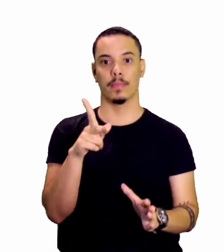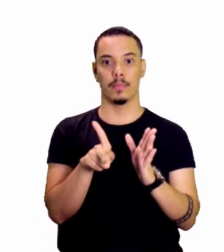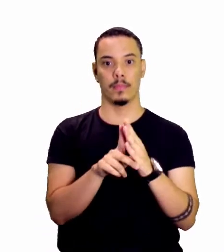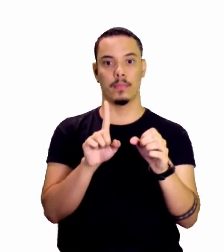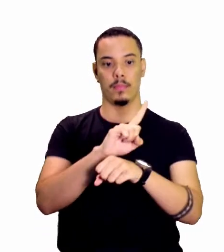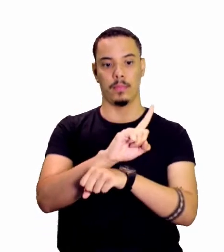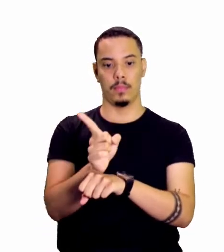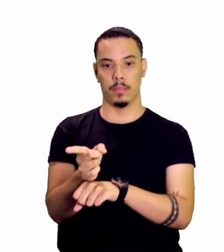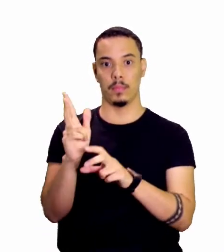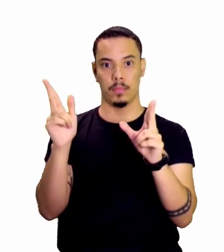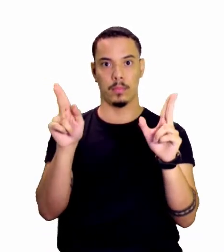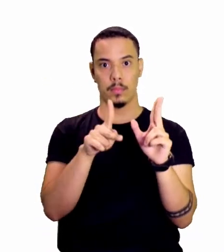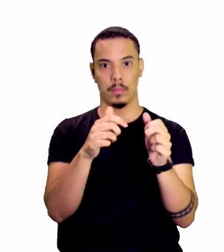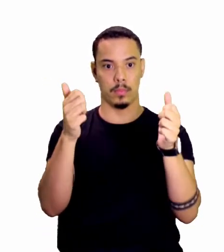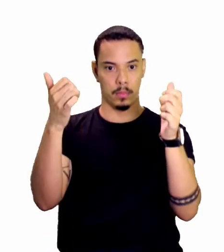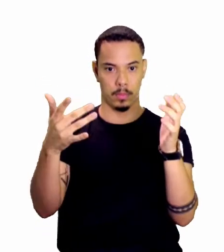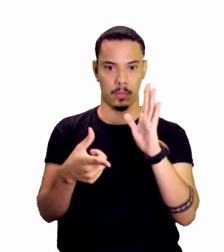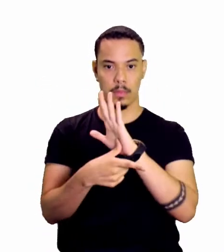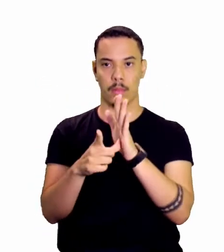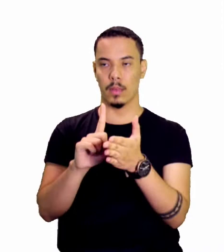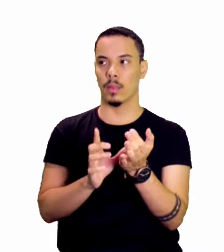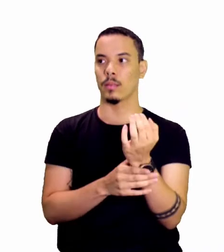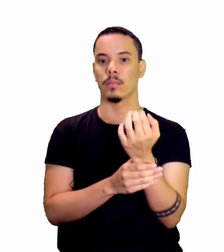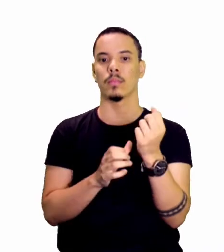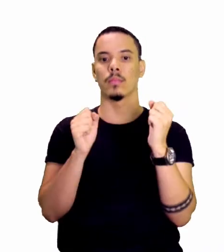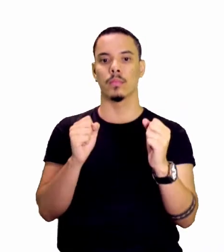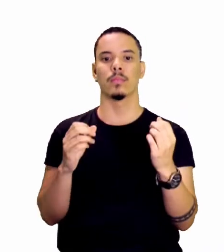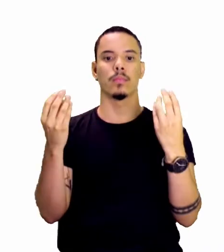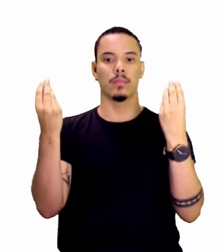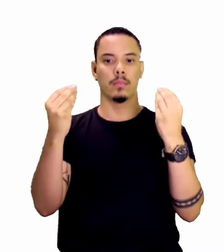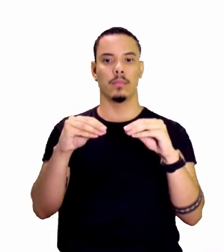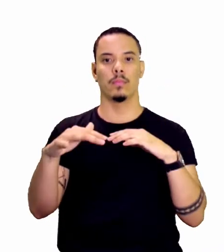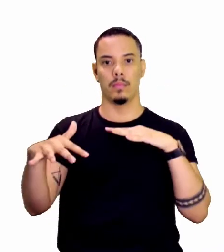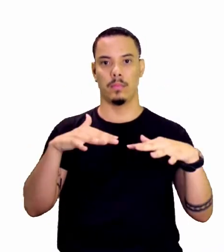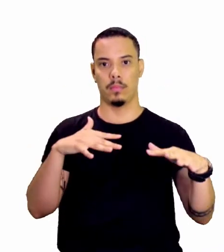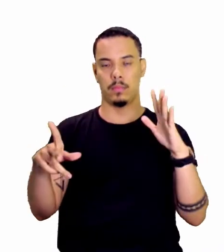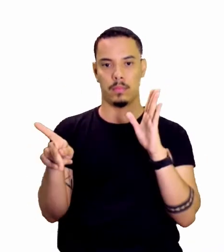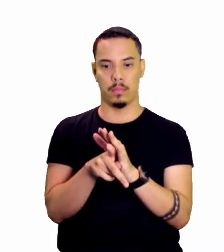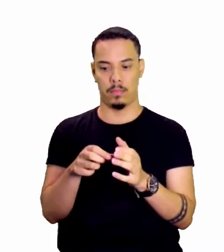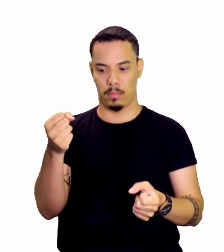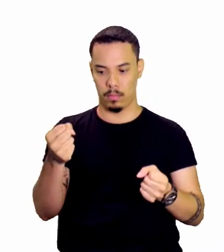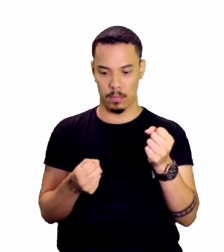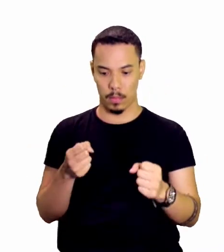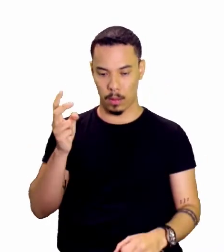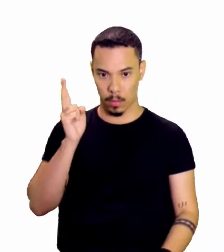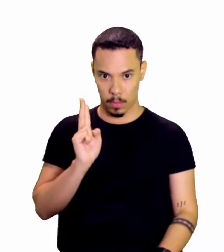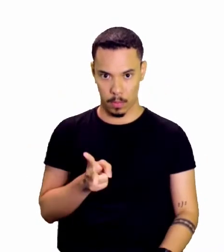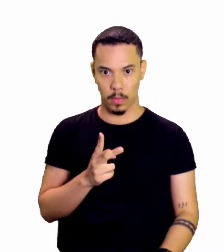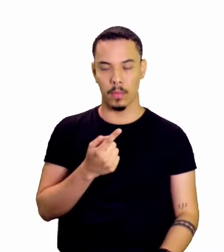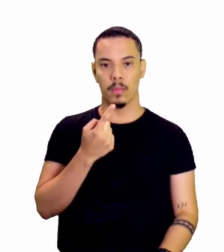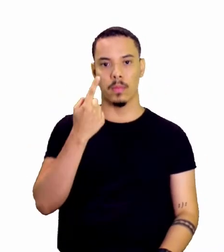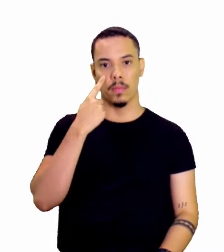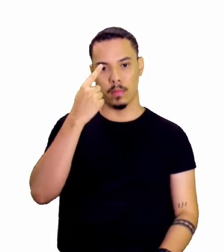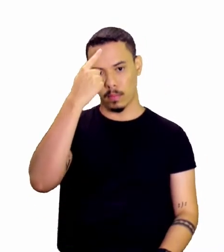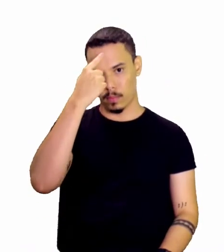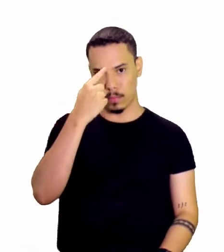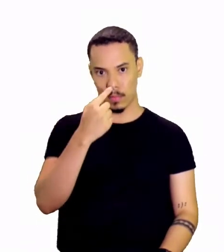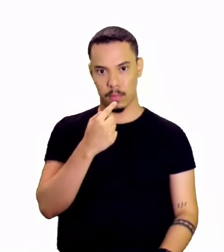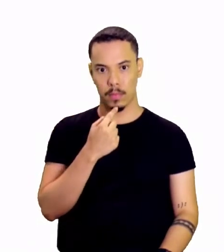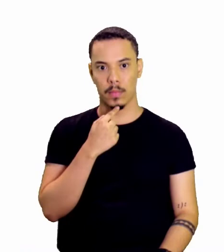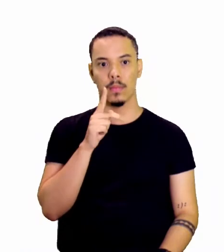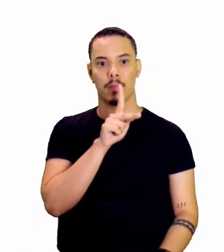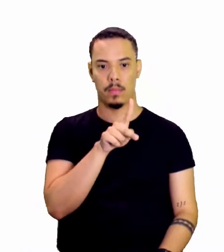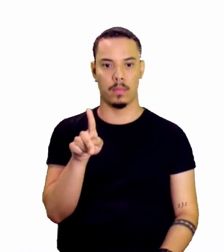velocímetro como procedesse falou em um dado instante a velocidade instantânea do automóvel naquele momento vamos ver as figuras o professor